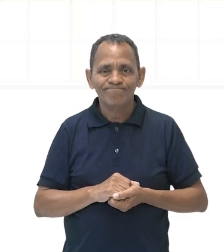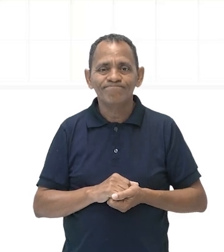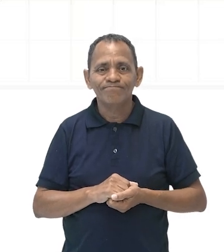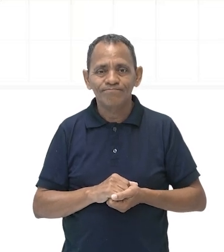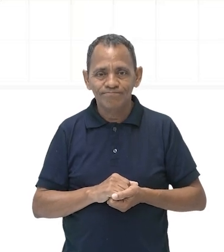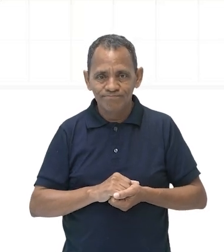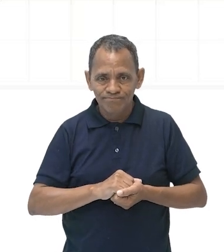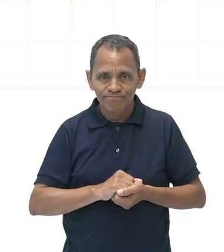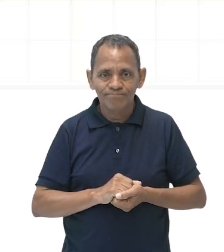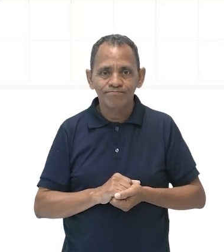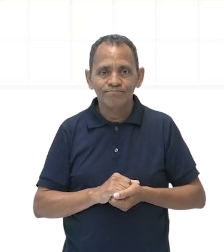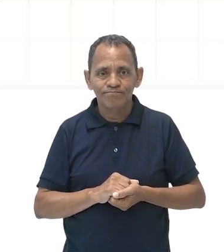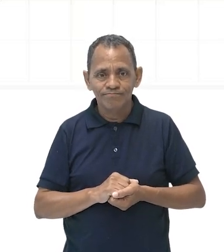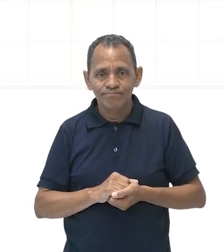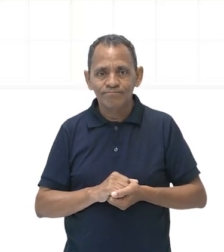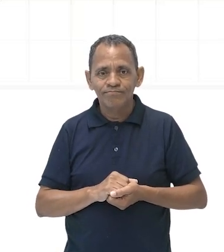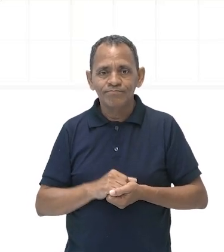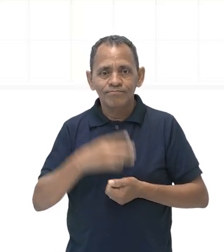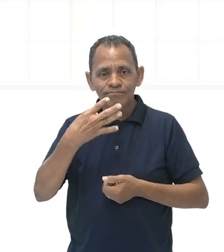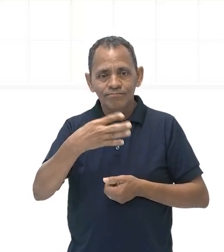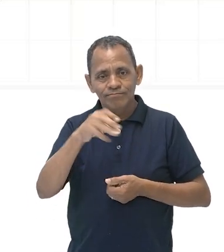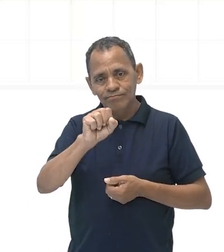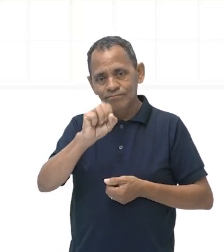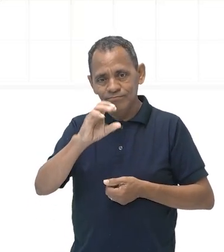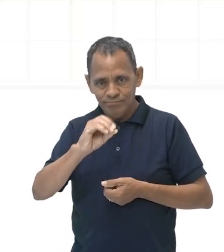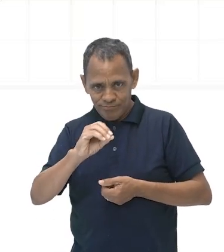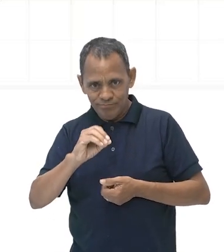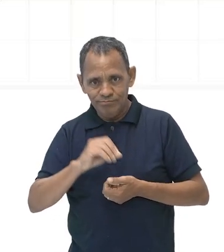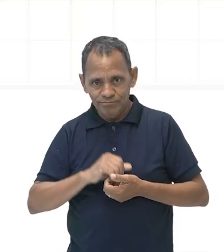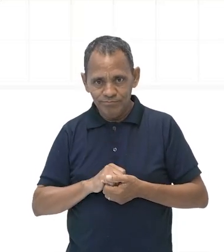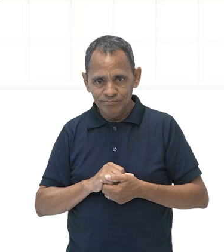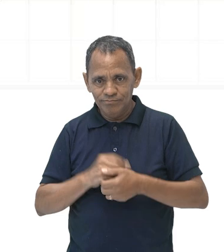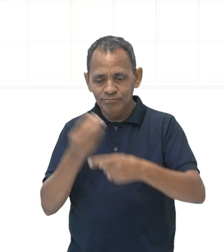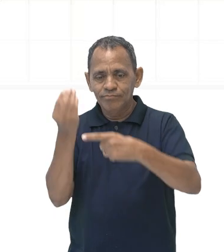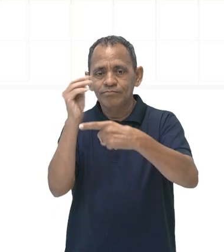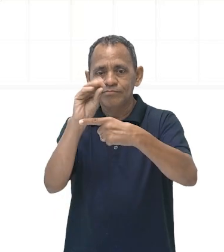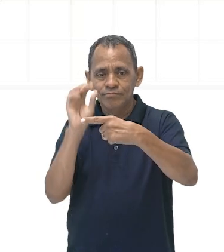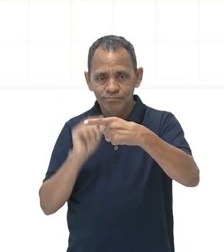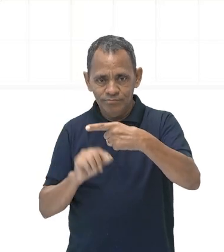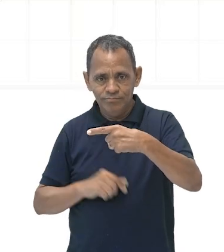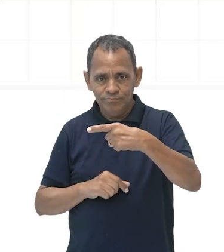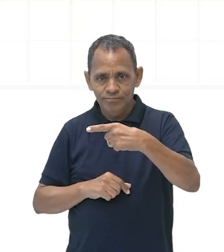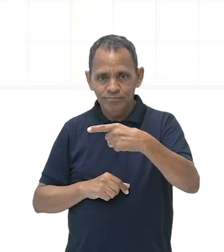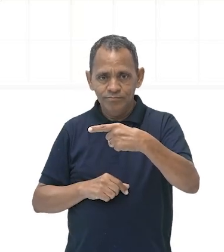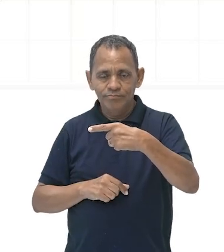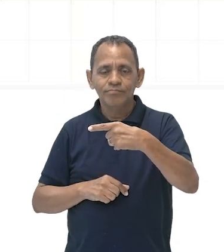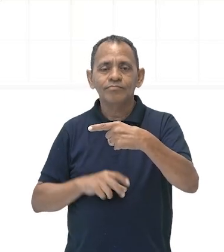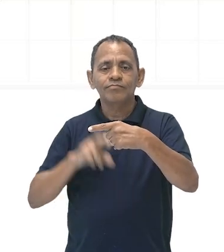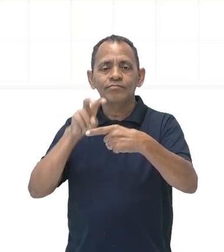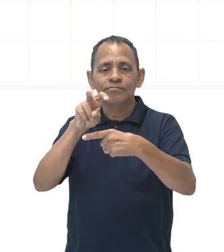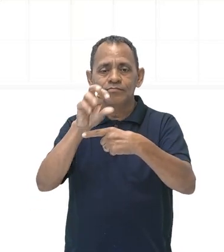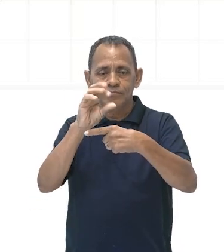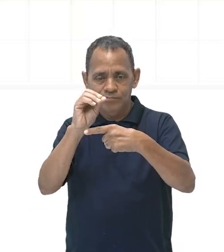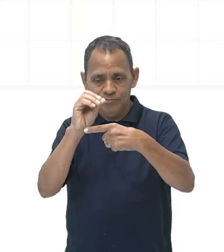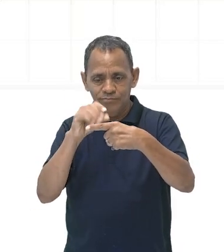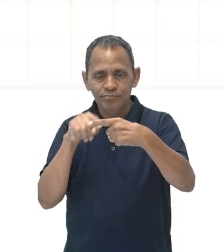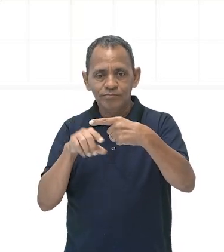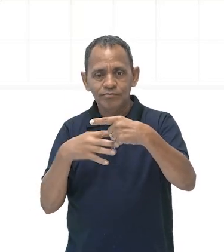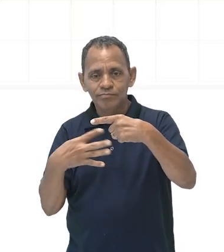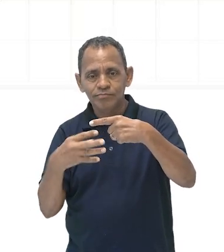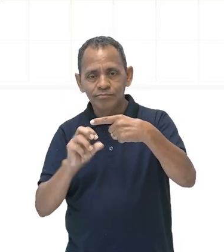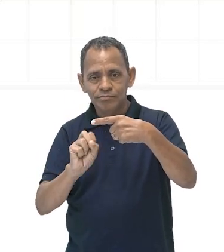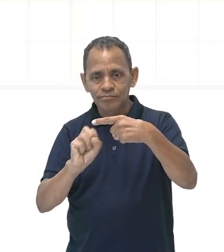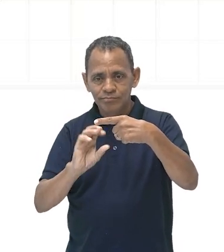que eu vou colocar aqui, ó, para ficar tudo certo, né? E não dar nada errado na nossa conta. Agora